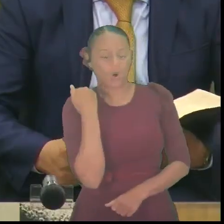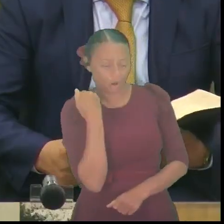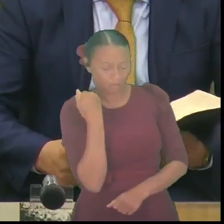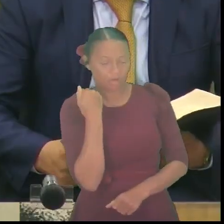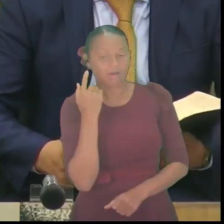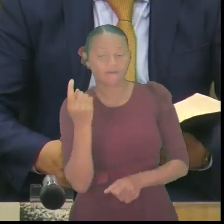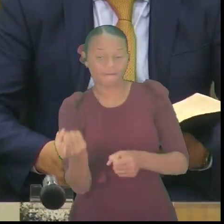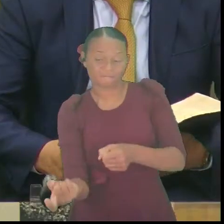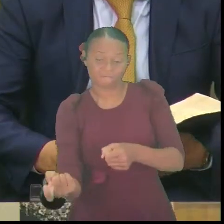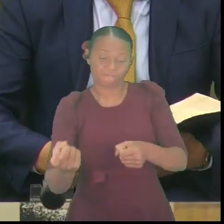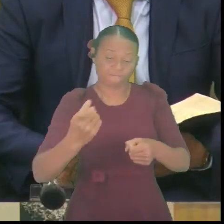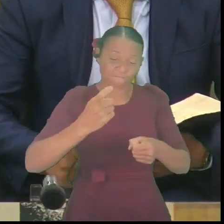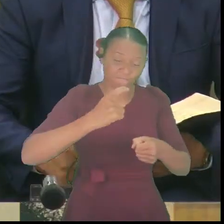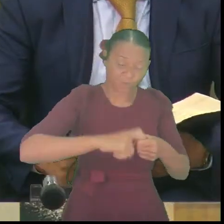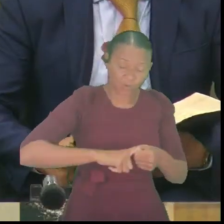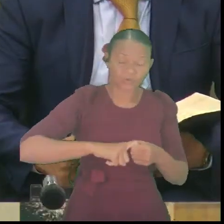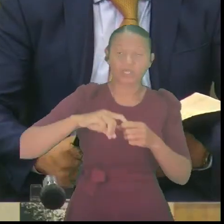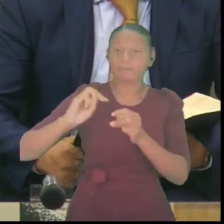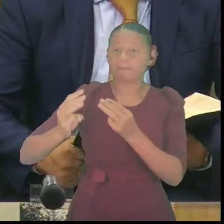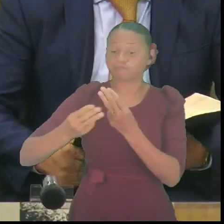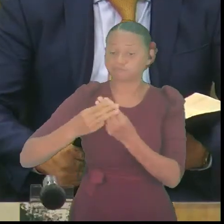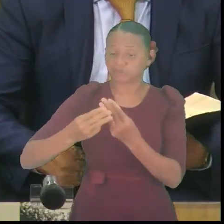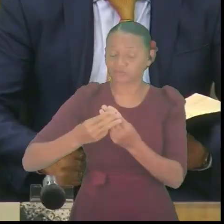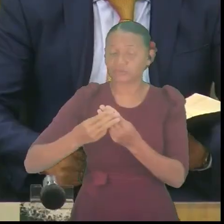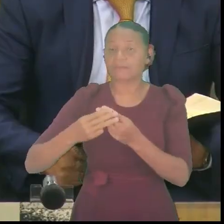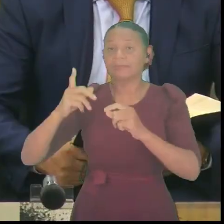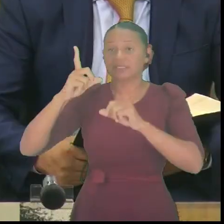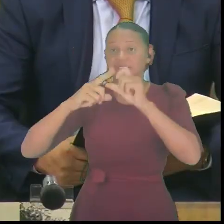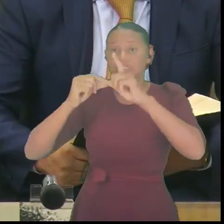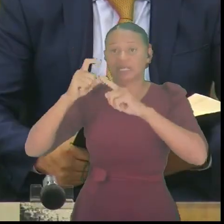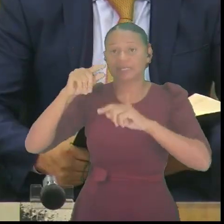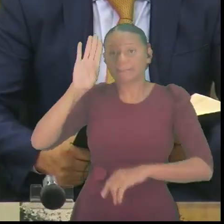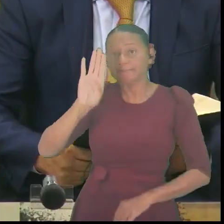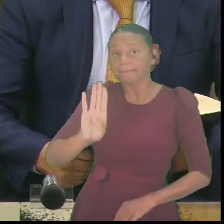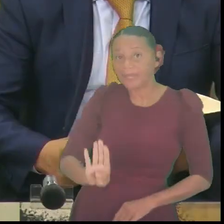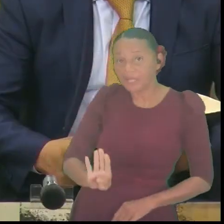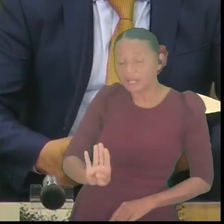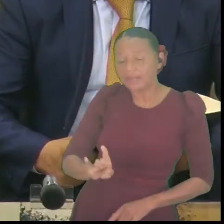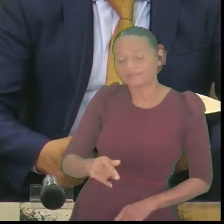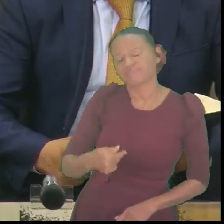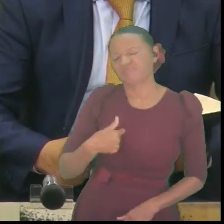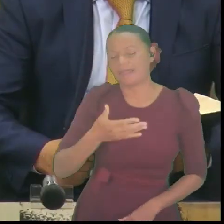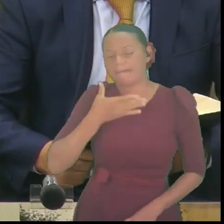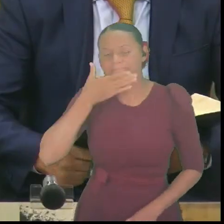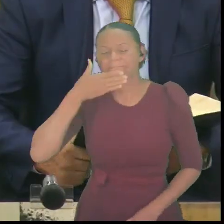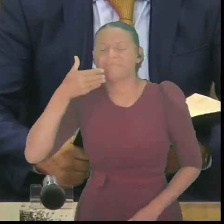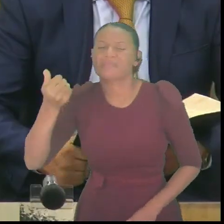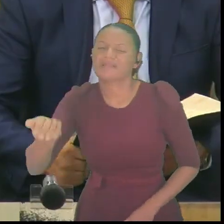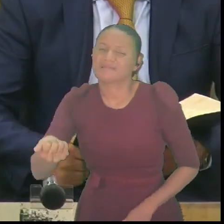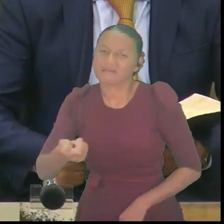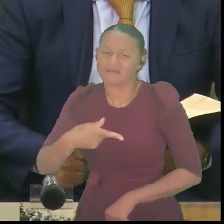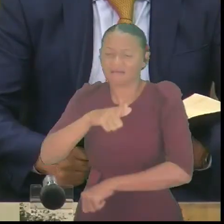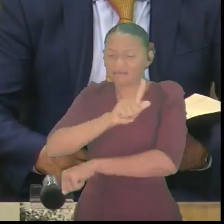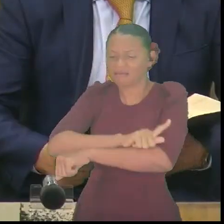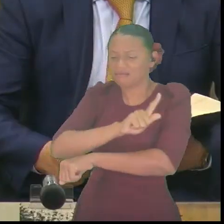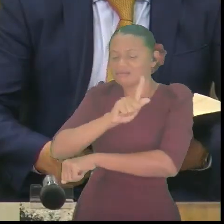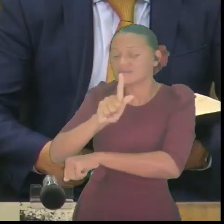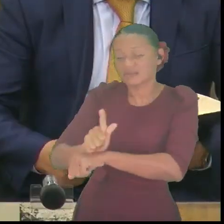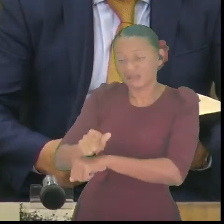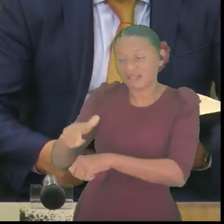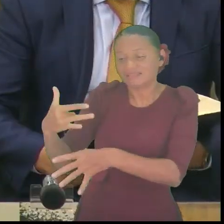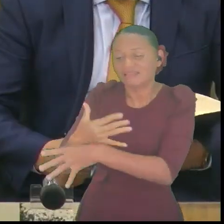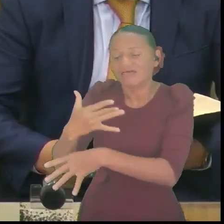ao invés de voltarem para a Judéia, para a cidade de Belém, preferiram ficar na Galileia, numa pequena cidade chamada